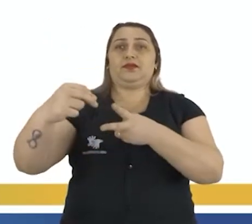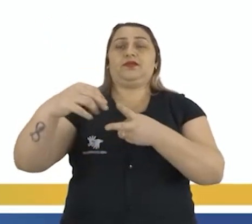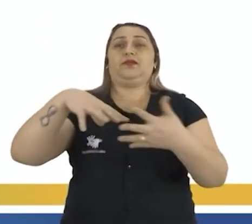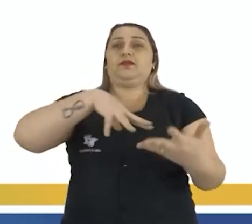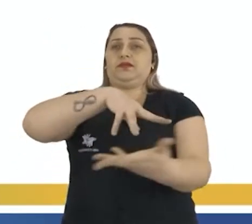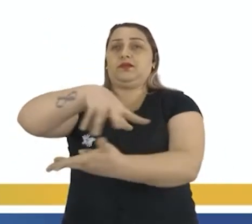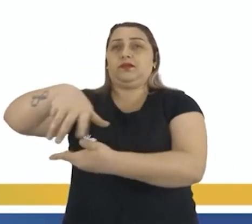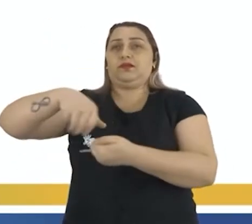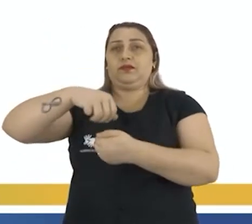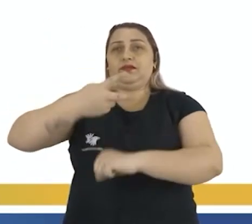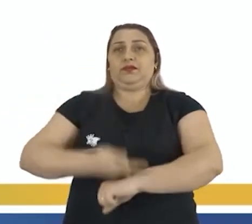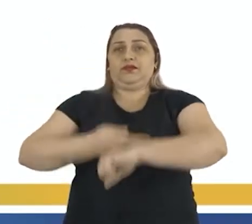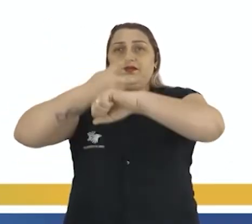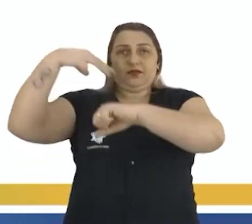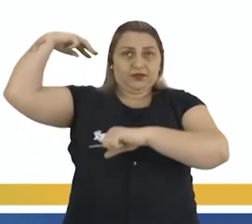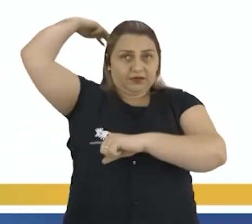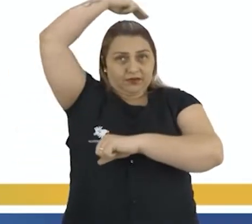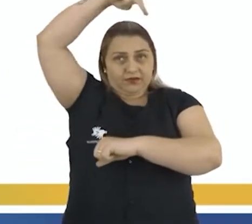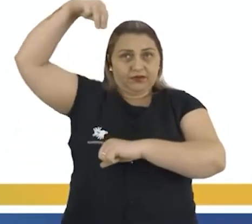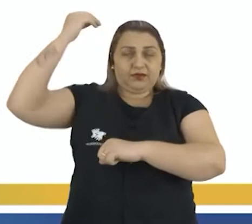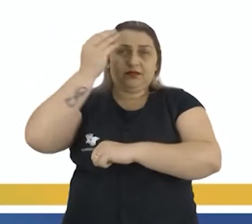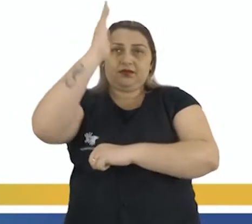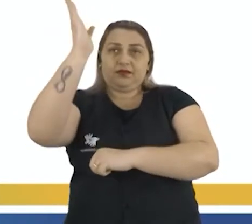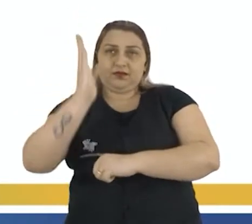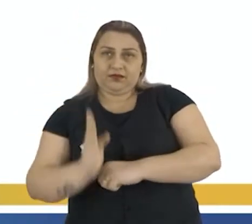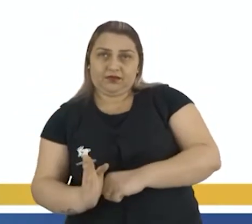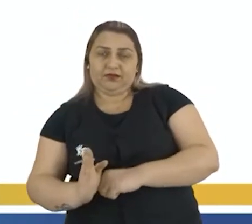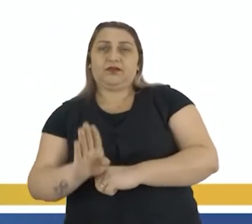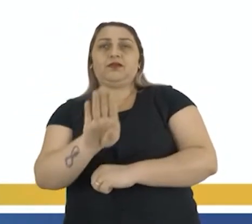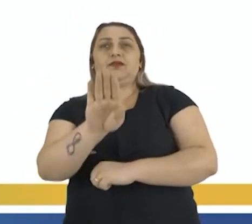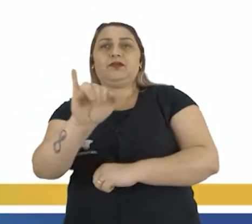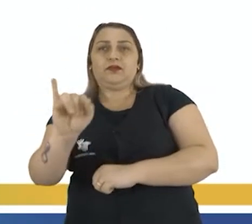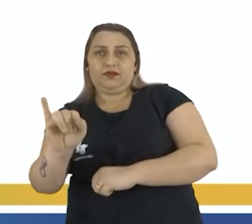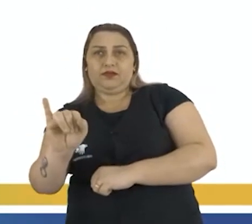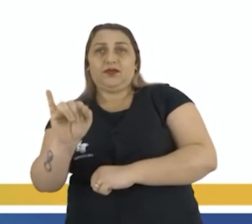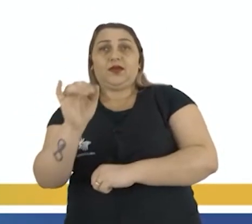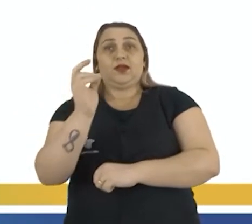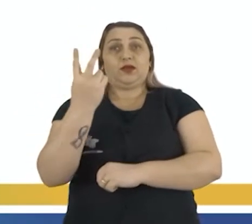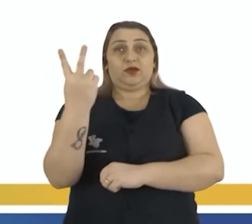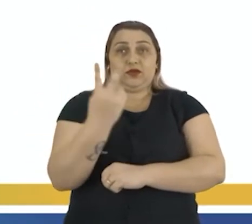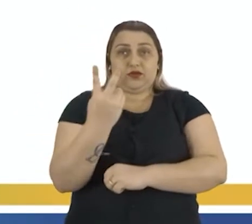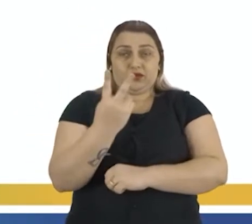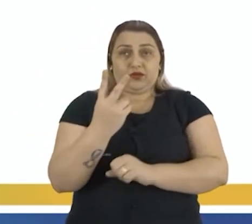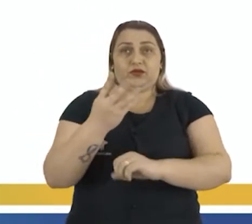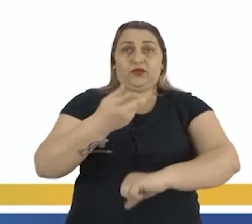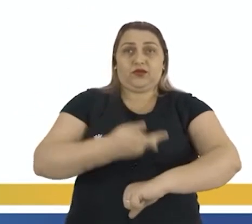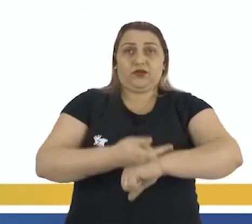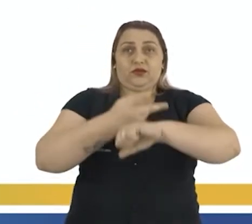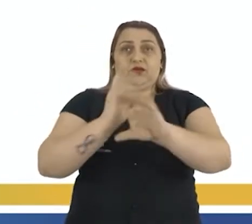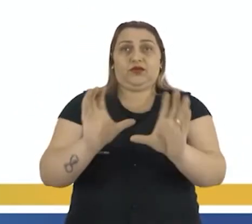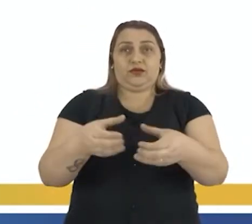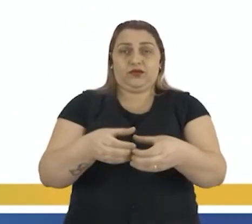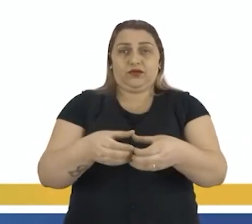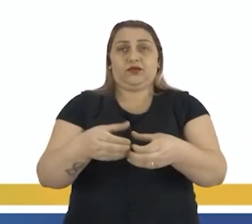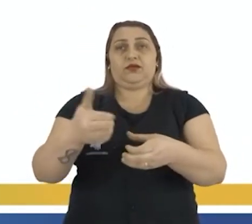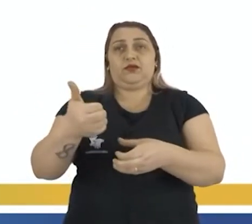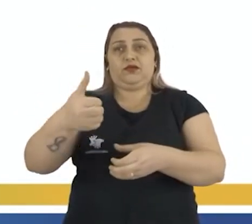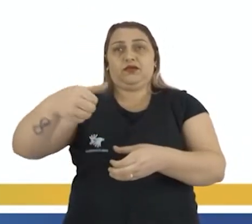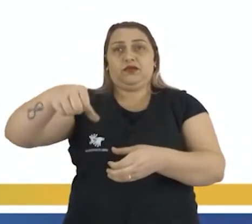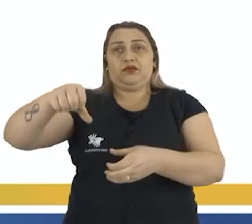do México, já que o Brasil tinha se consagrado bicampeão com as 2 Copas de 1958